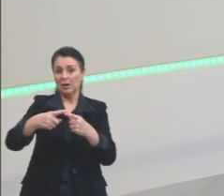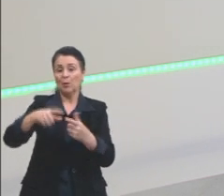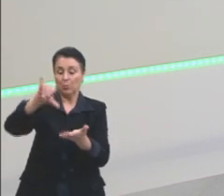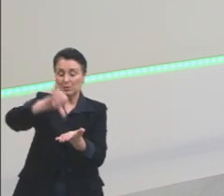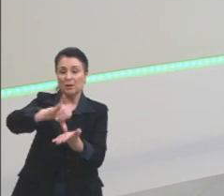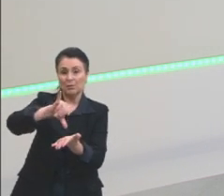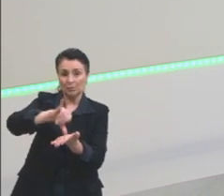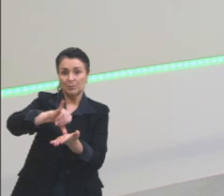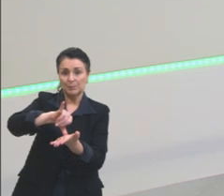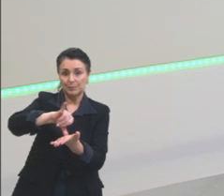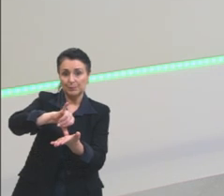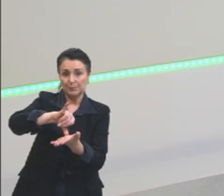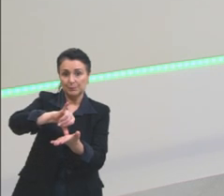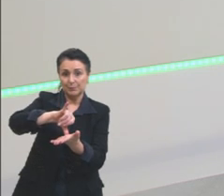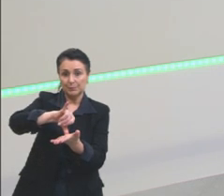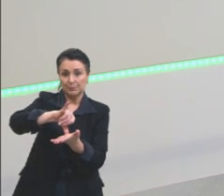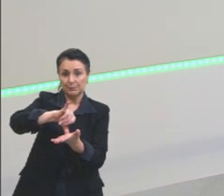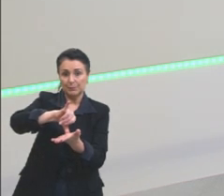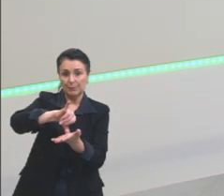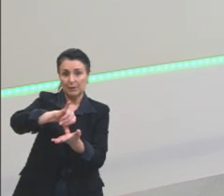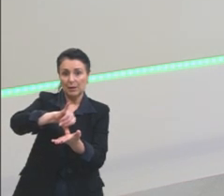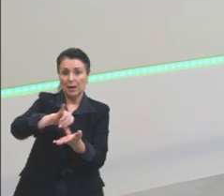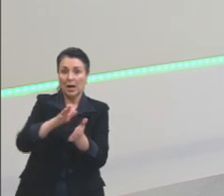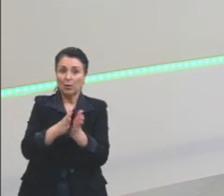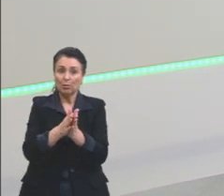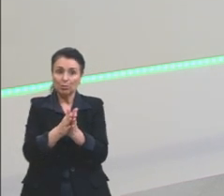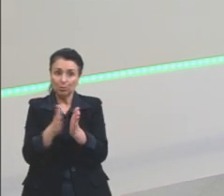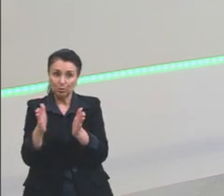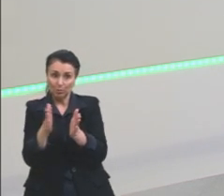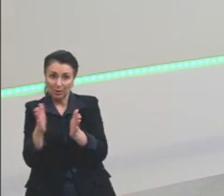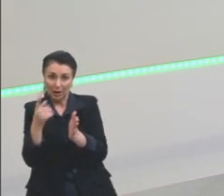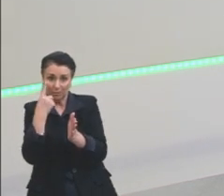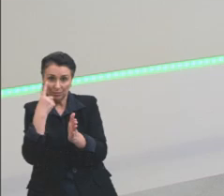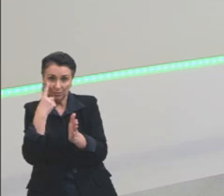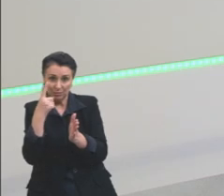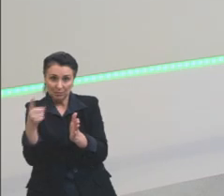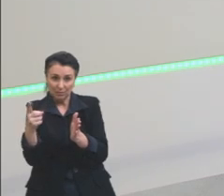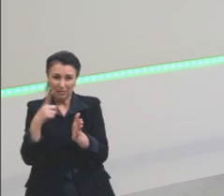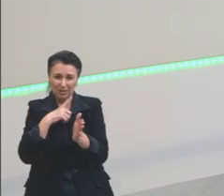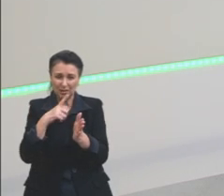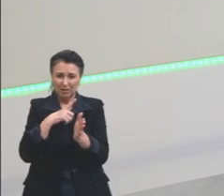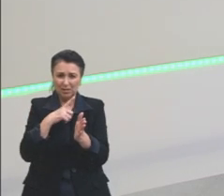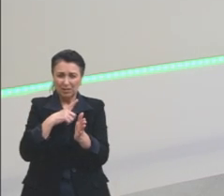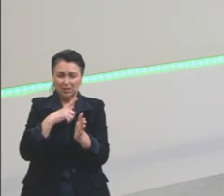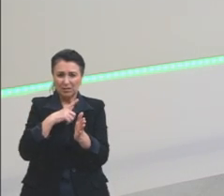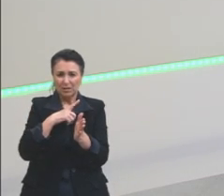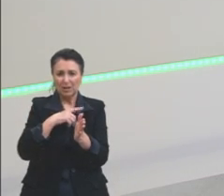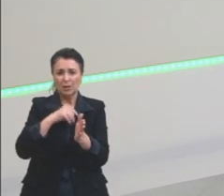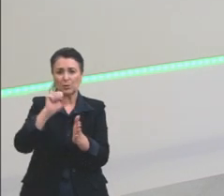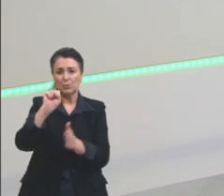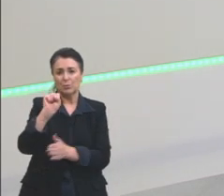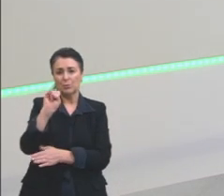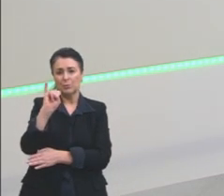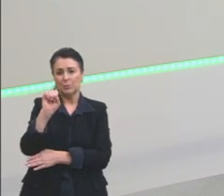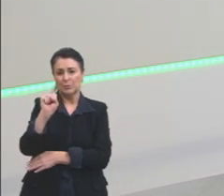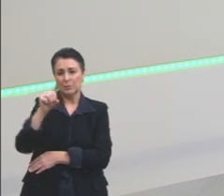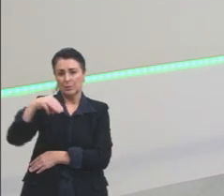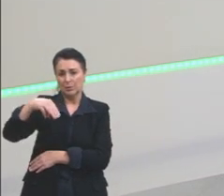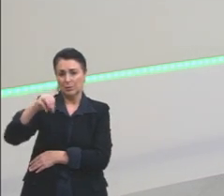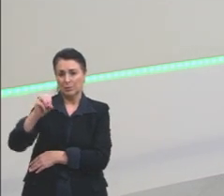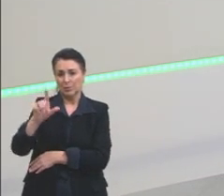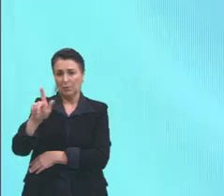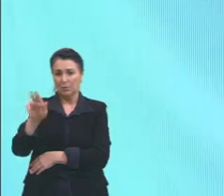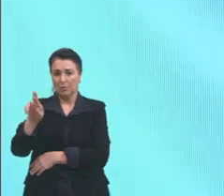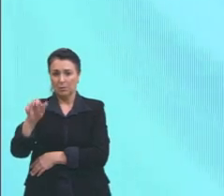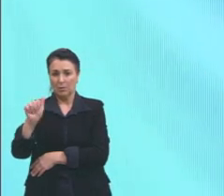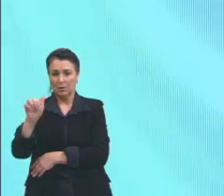dar isso esse problema aí tá do ladinho lá né vamos ver um equipamento chamado sismógrafo tá agora já